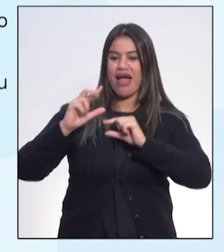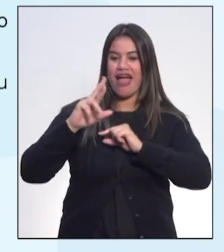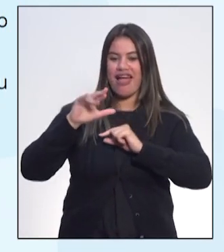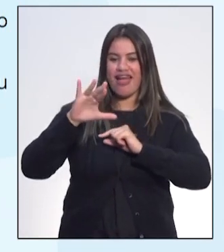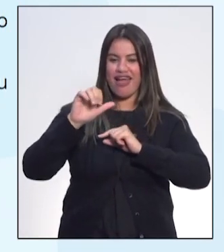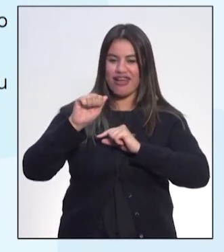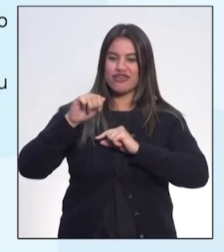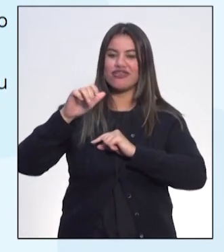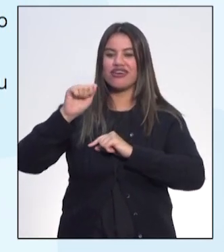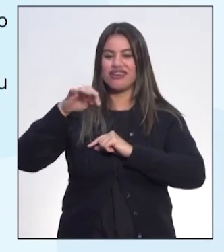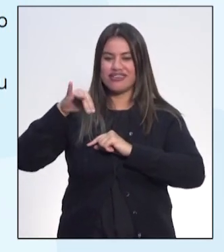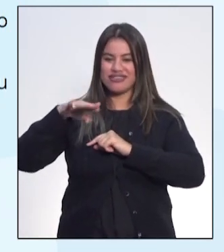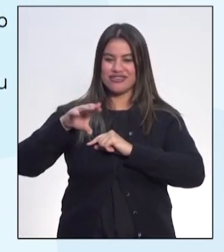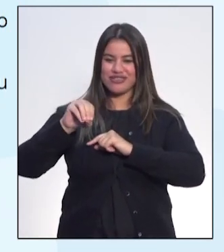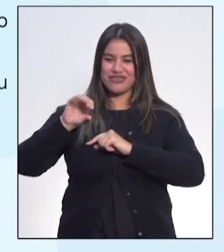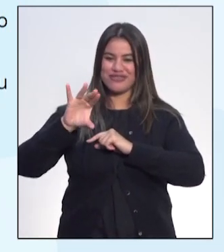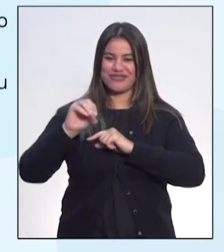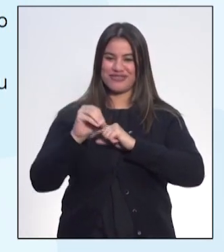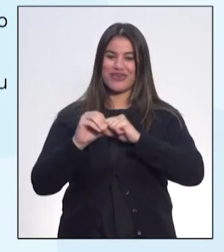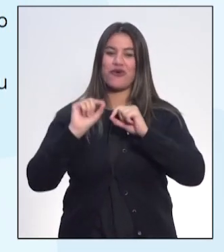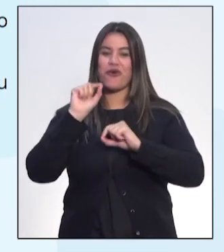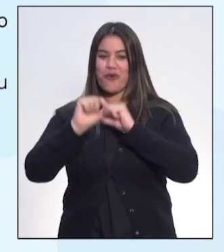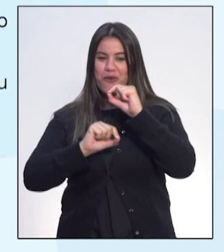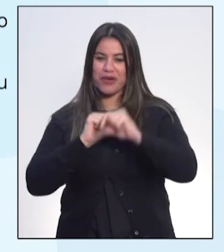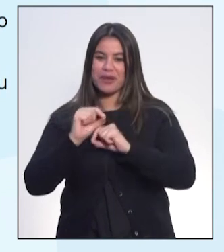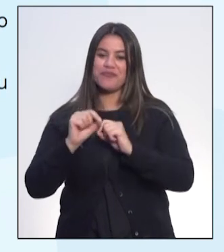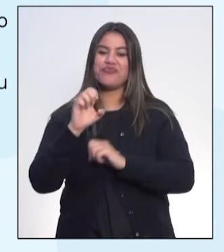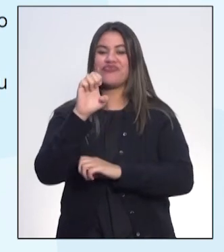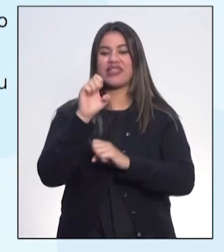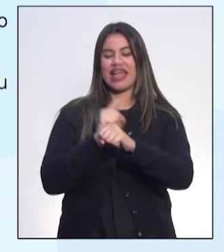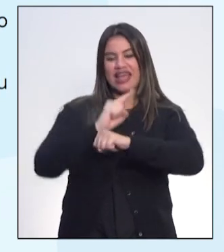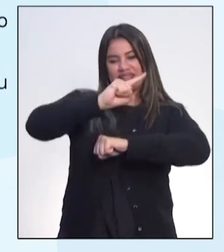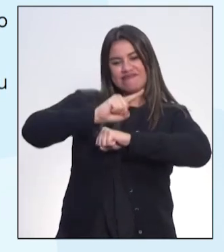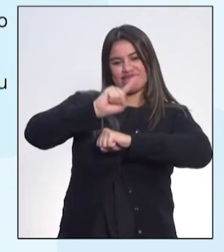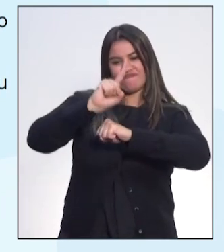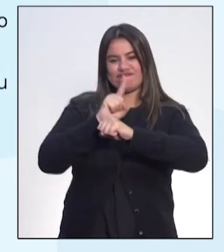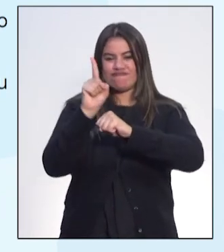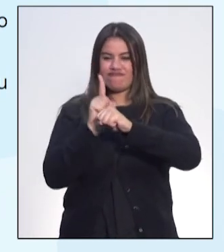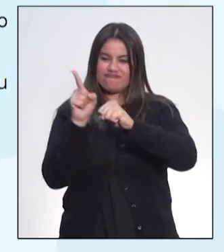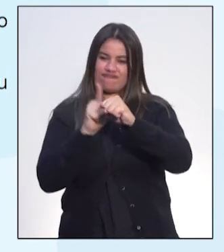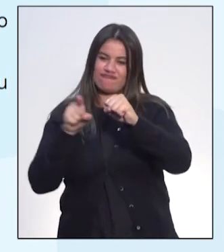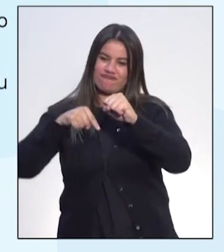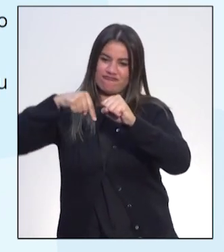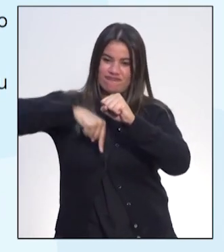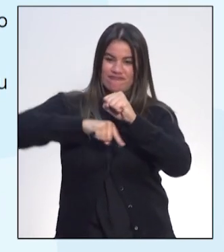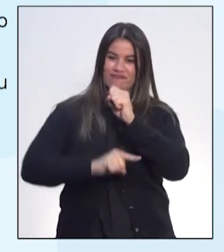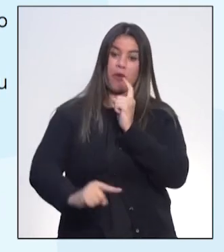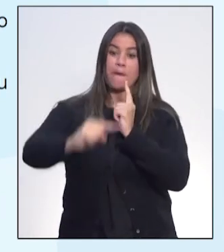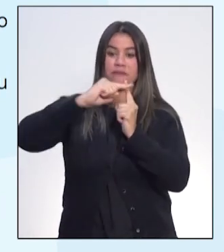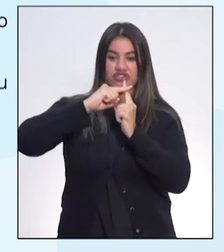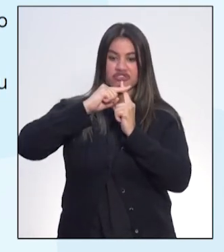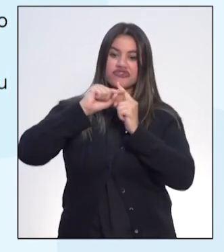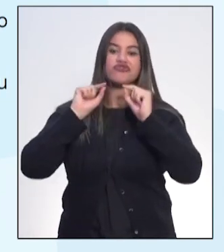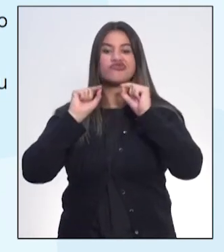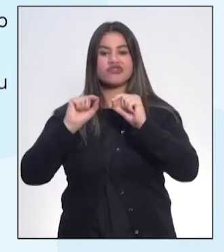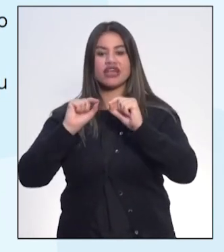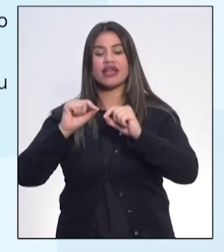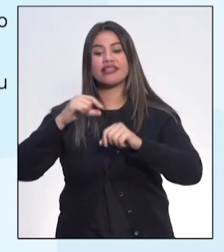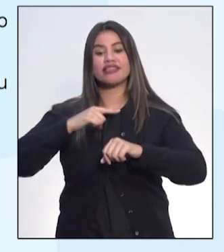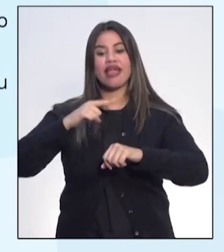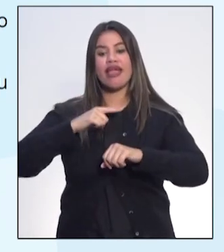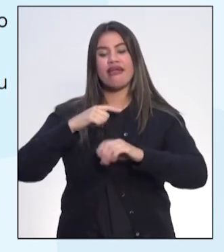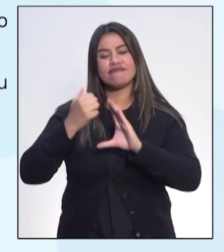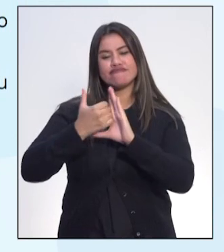Eletropositividade é a tendência desse elemento químico a perder elétron. Ele vai ter um caráter maior